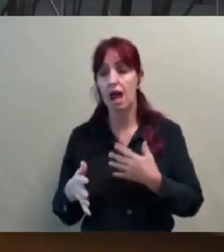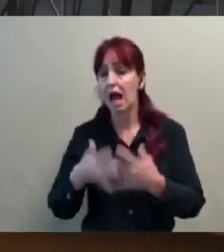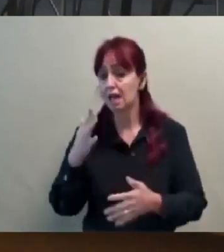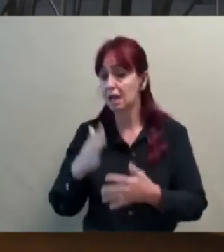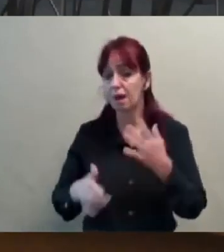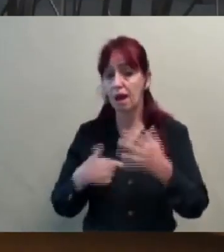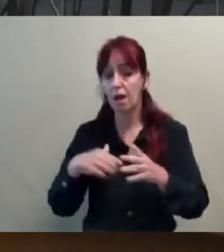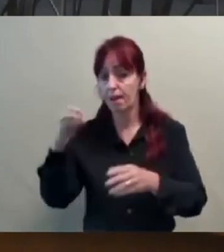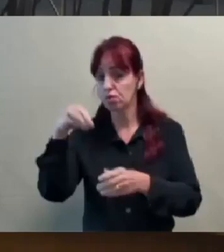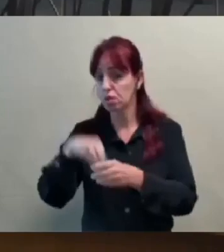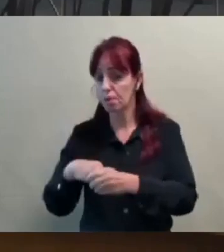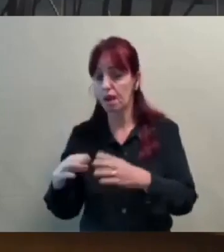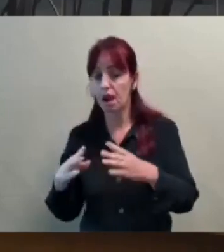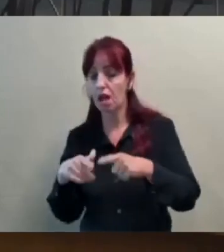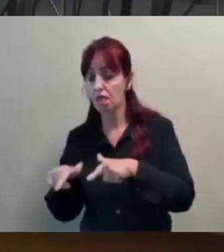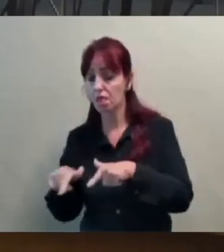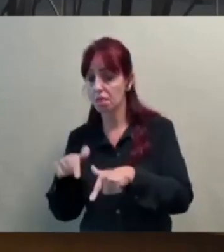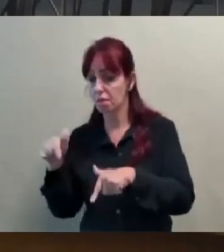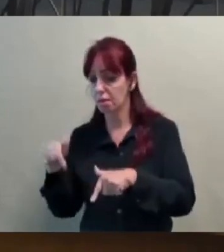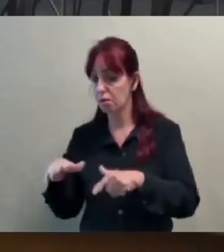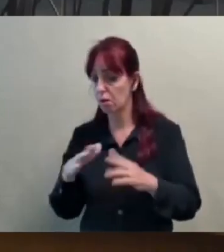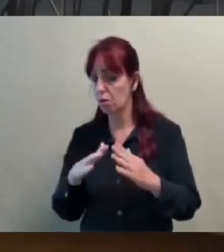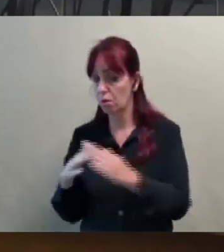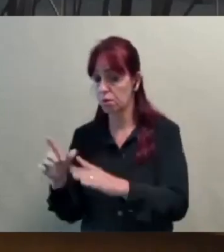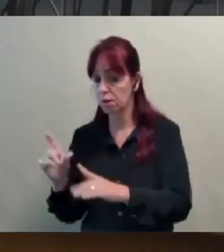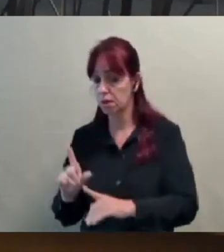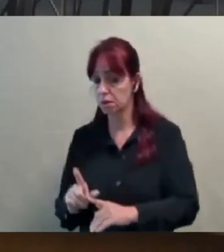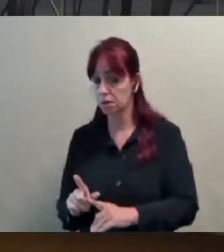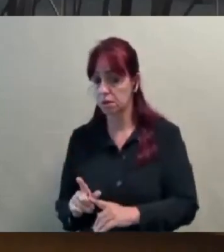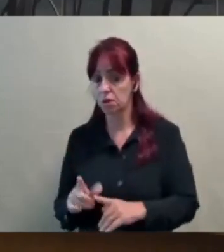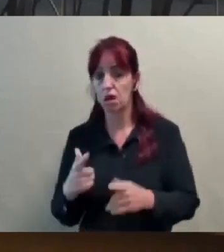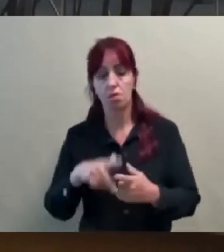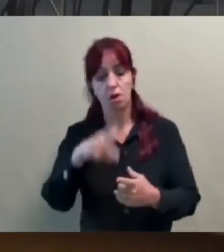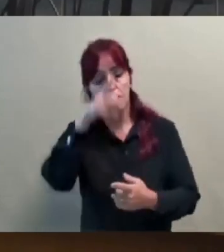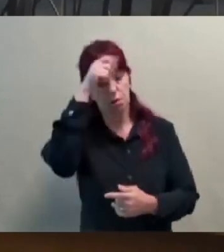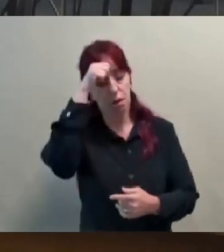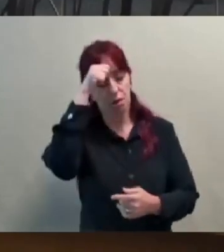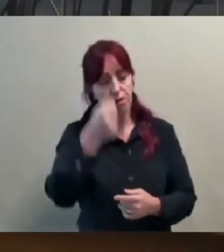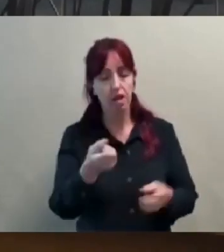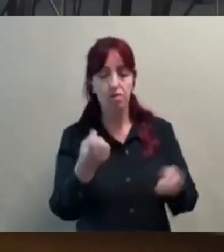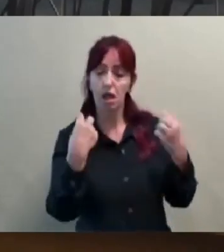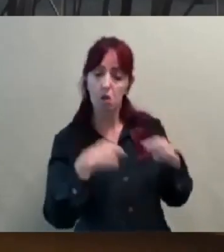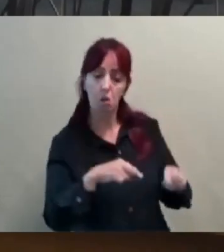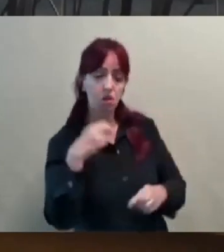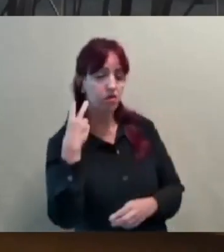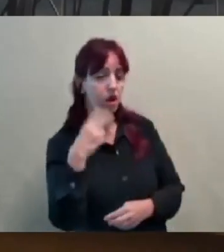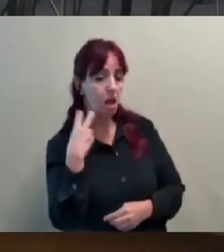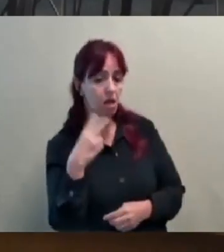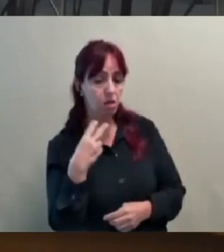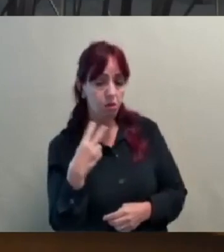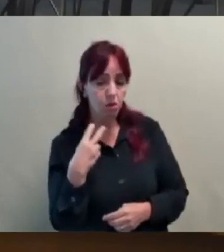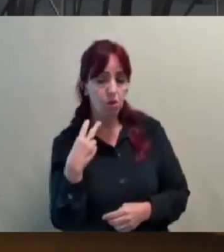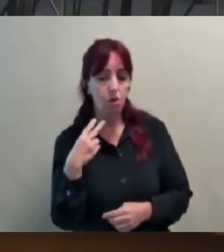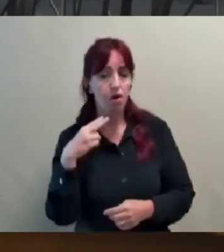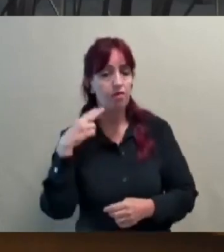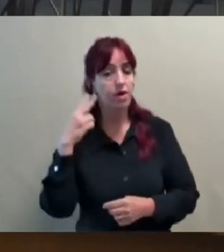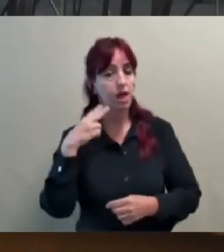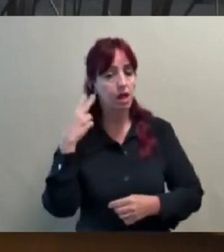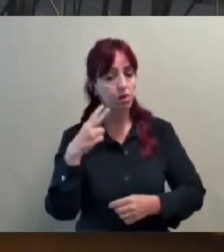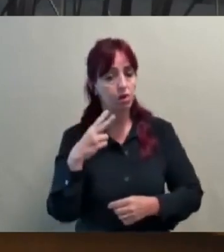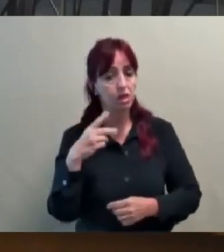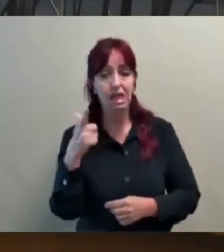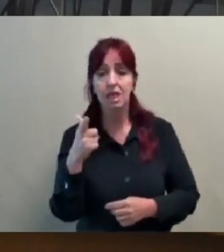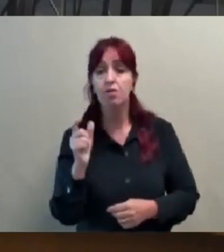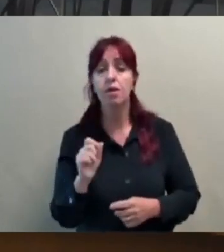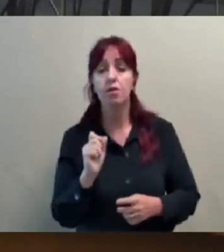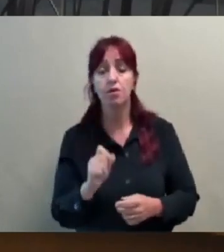não. A retaliação que o prefeito faz hoje contra vereadores que não estão assinando o que ele